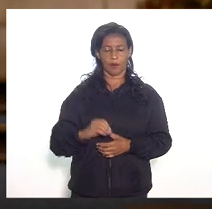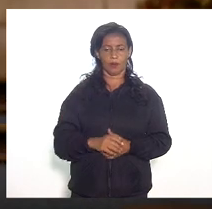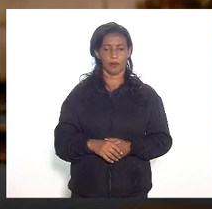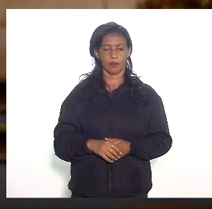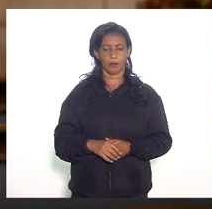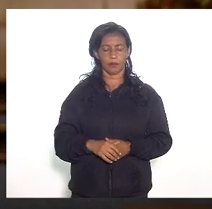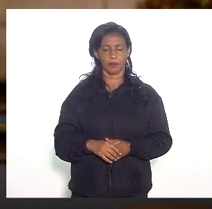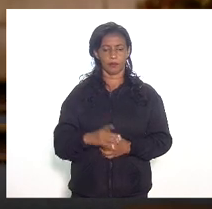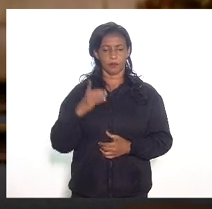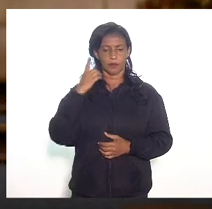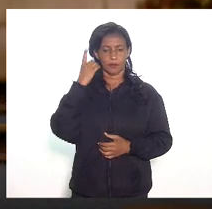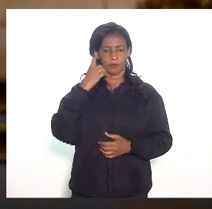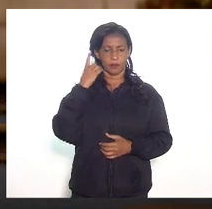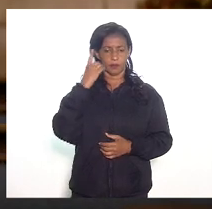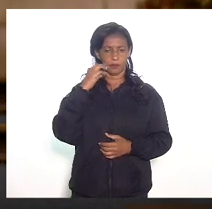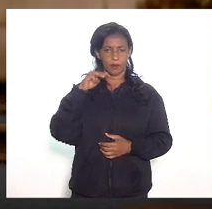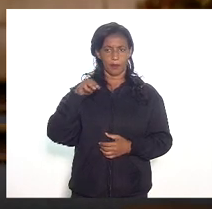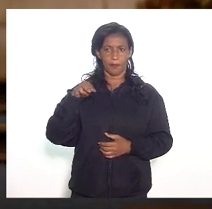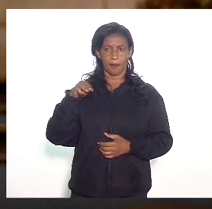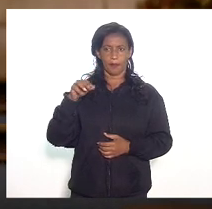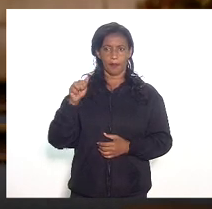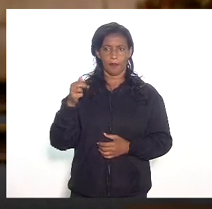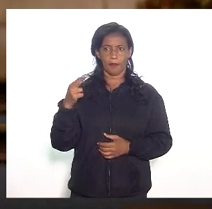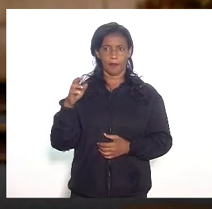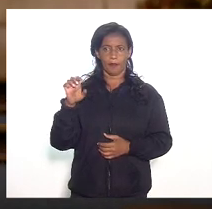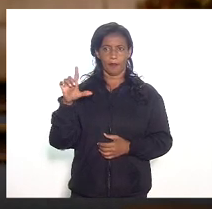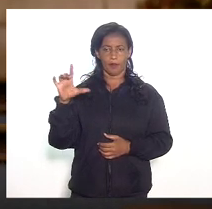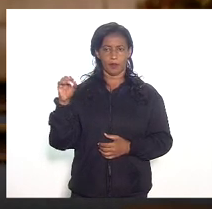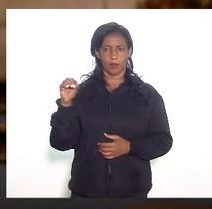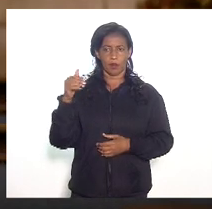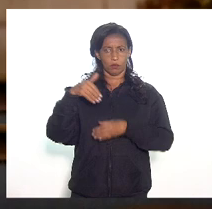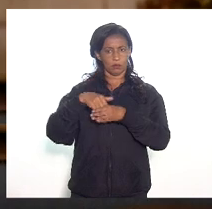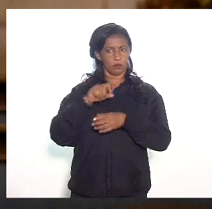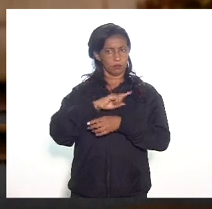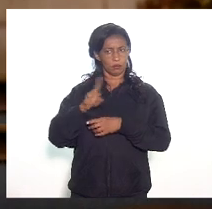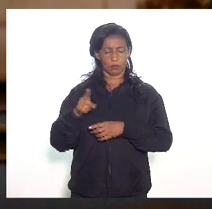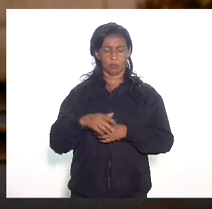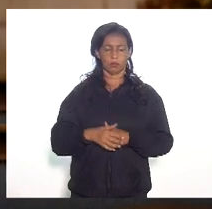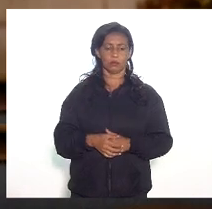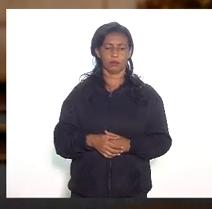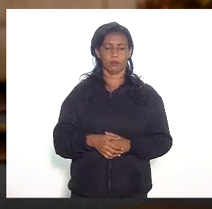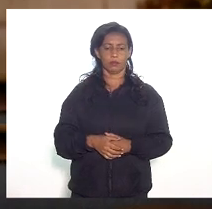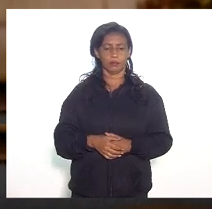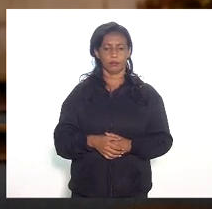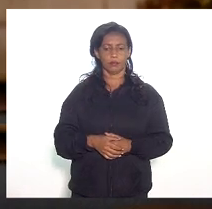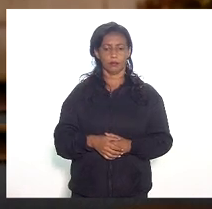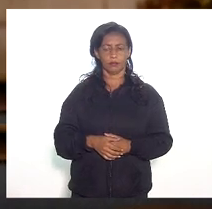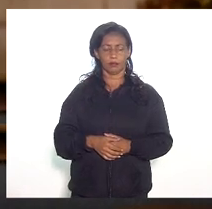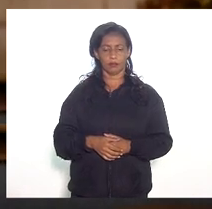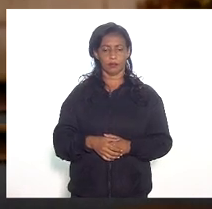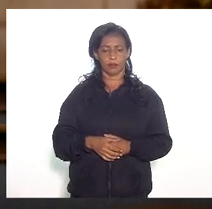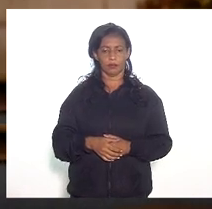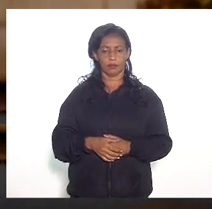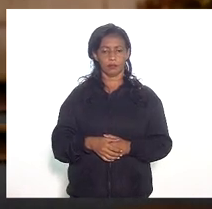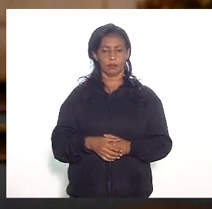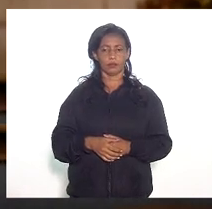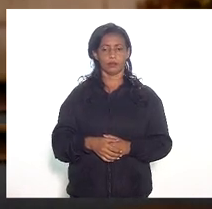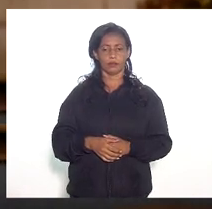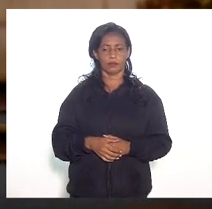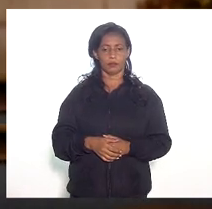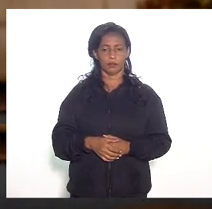deputado Marcelo Dino votou não presidente votou não votou agora